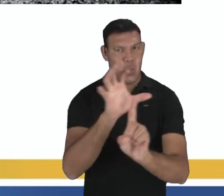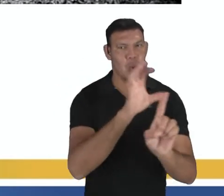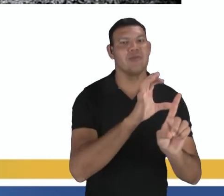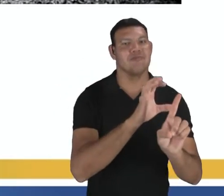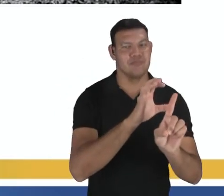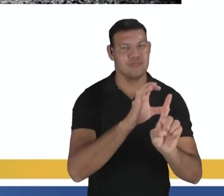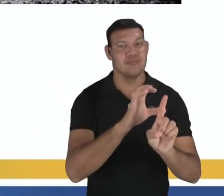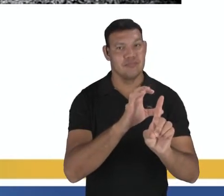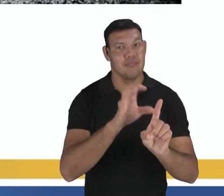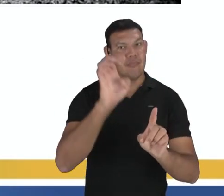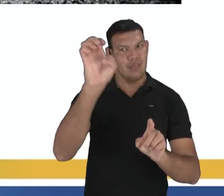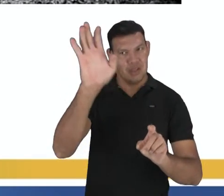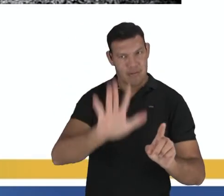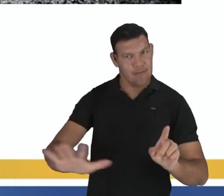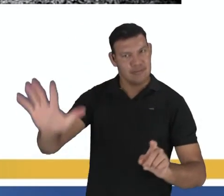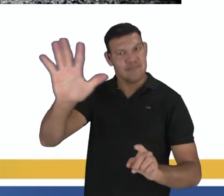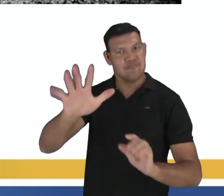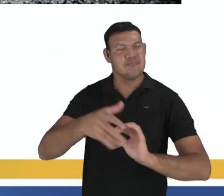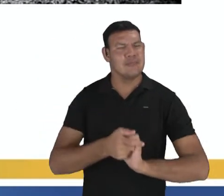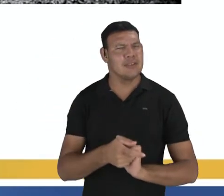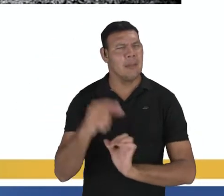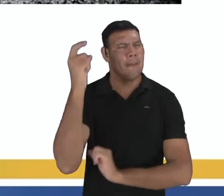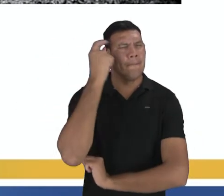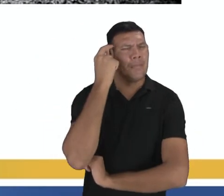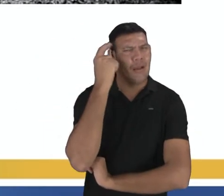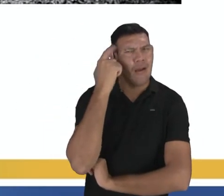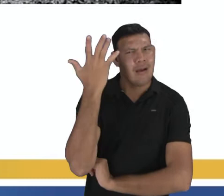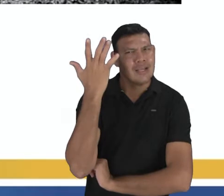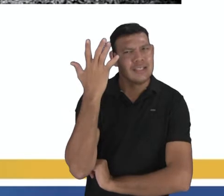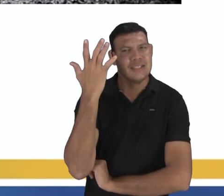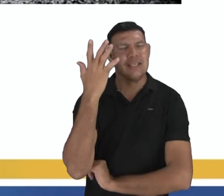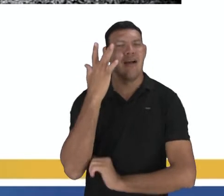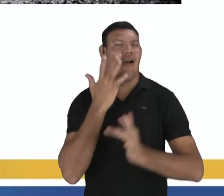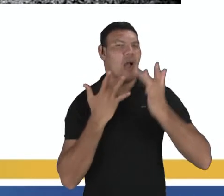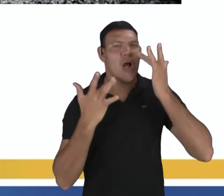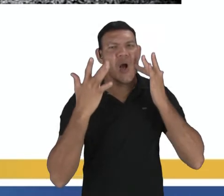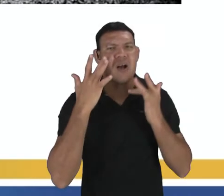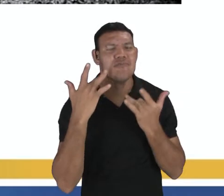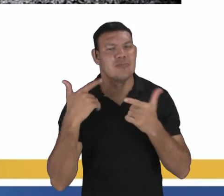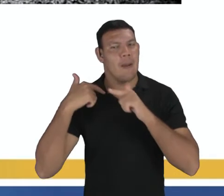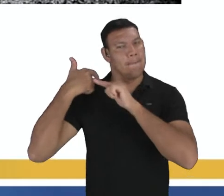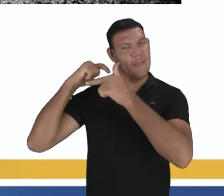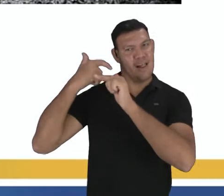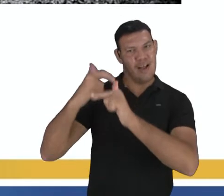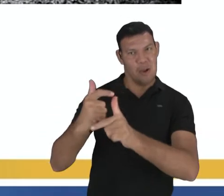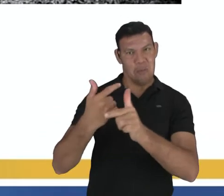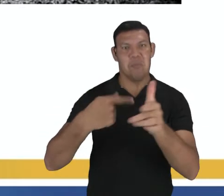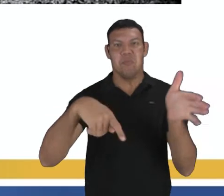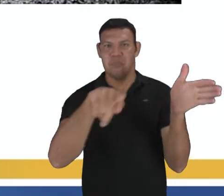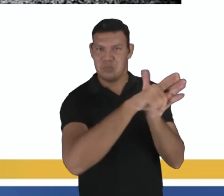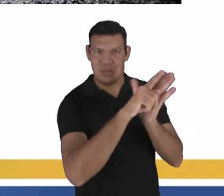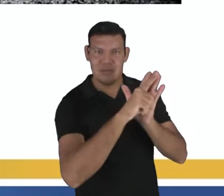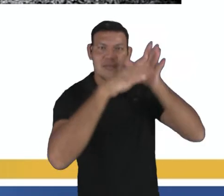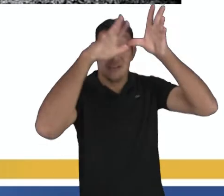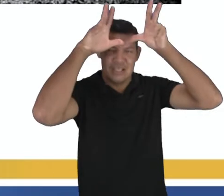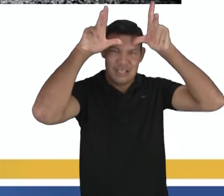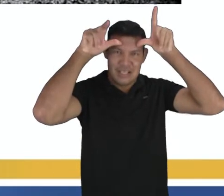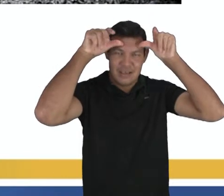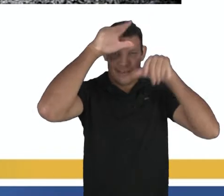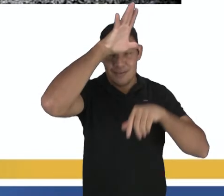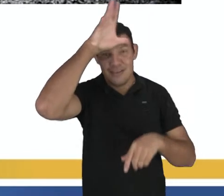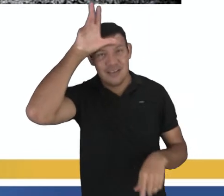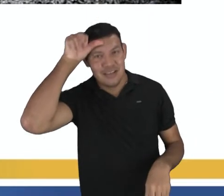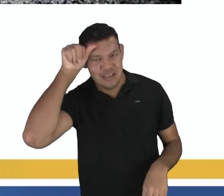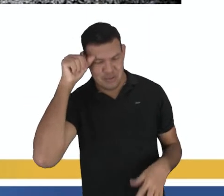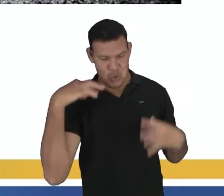influência europeia, né? Então, imaginem vocês aí teatros clássicos, né, na Amazônia, as mulheres usando